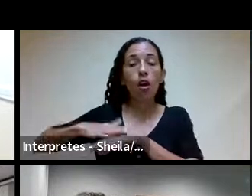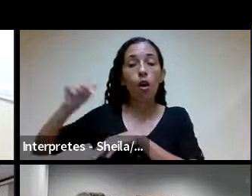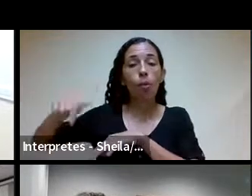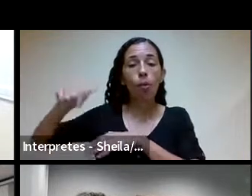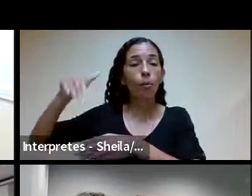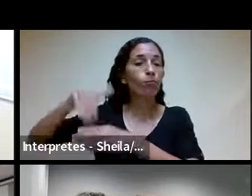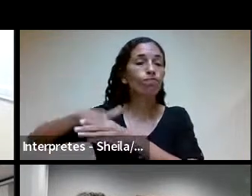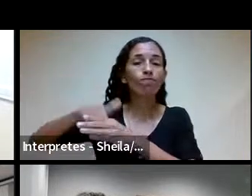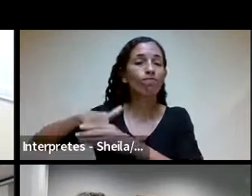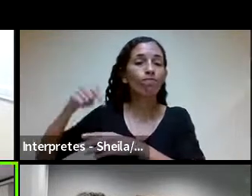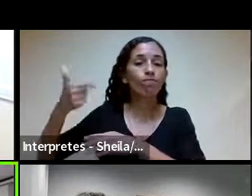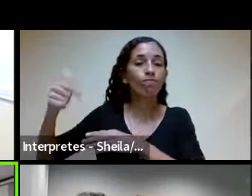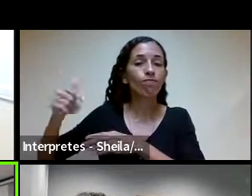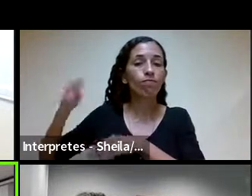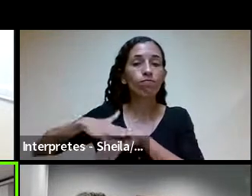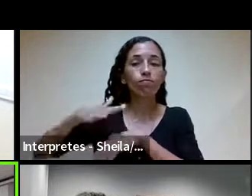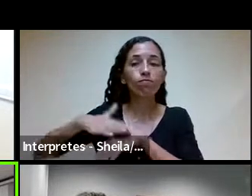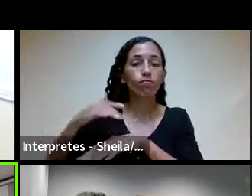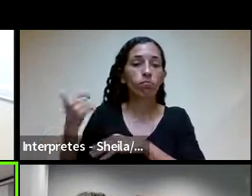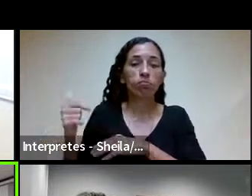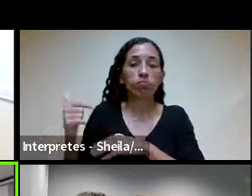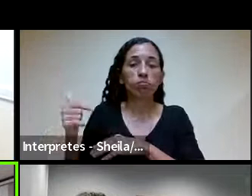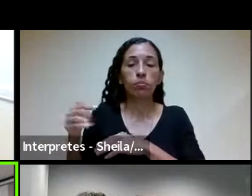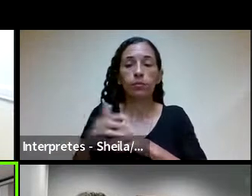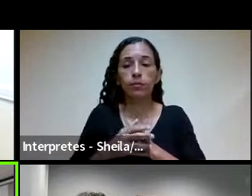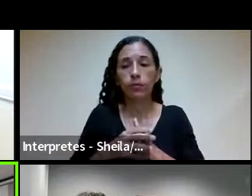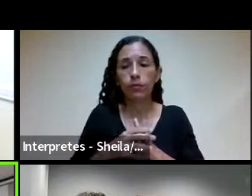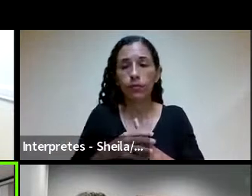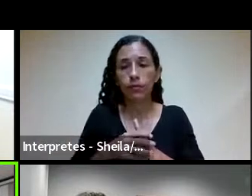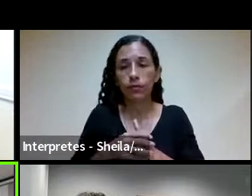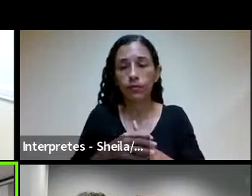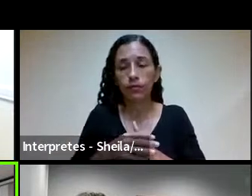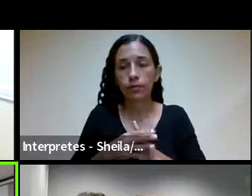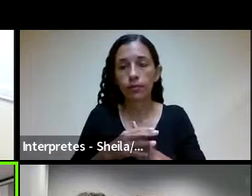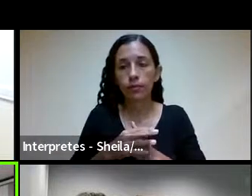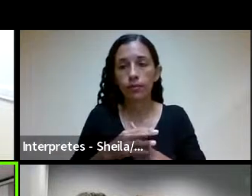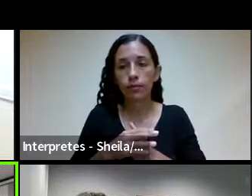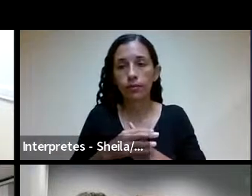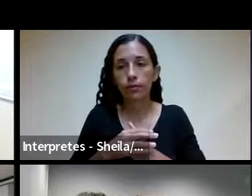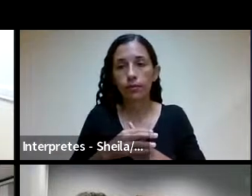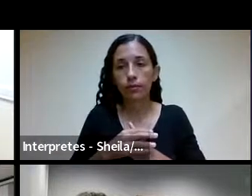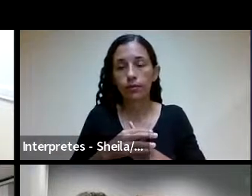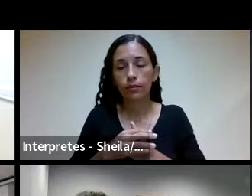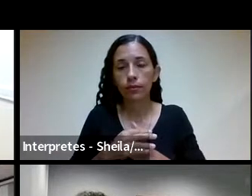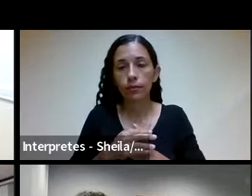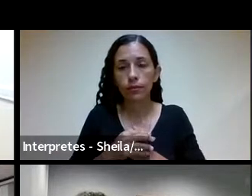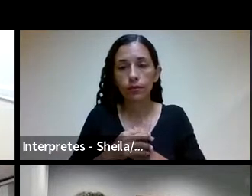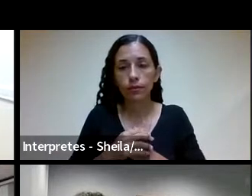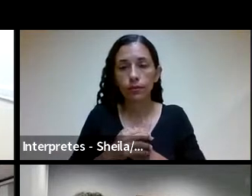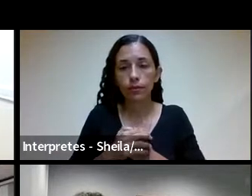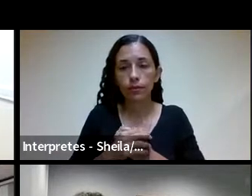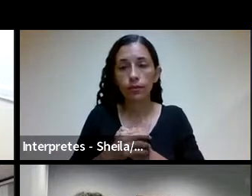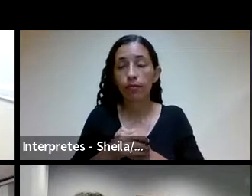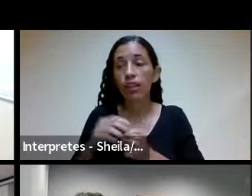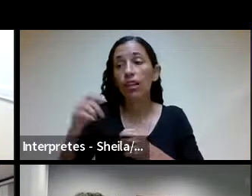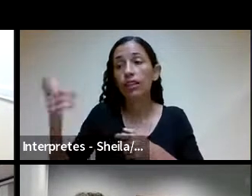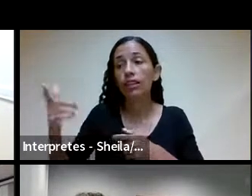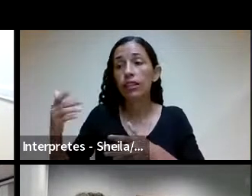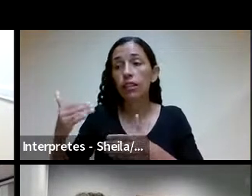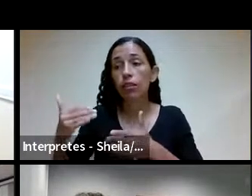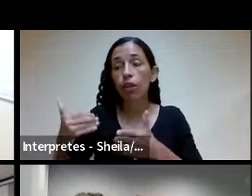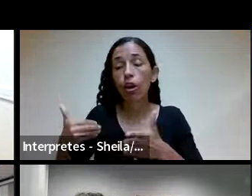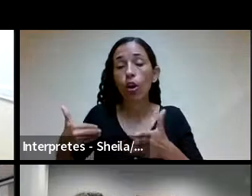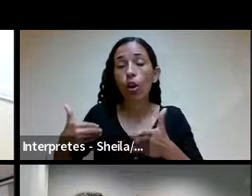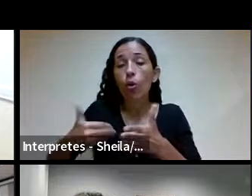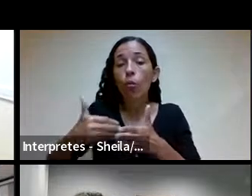mais plausível que a candidata, por motivo de foro íntimo qualquer, tenha realmente, como alegado, desistido da pretensão